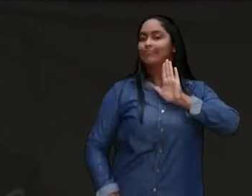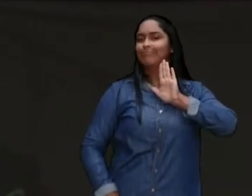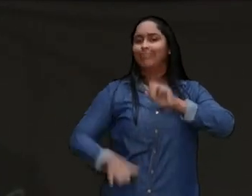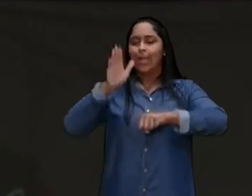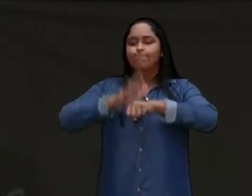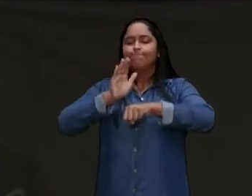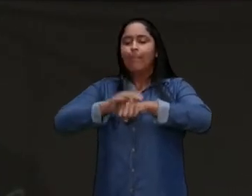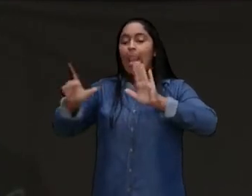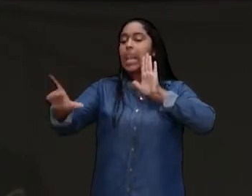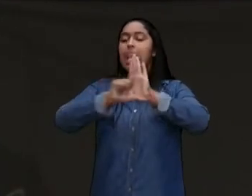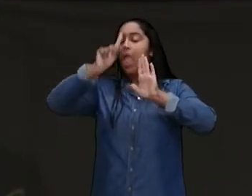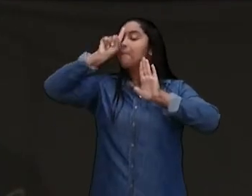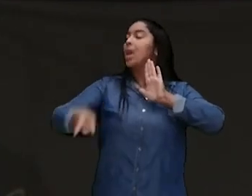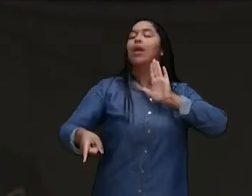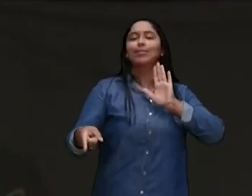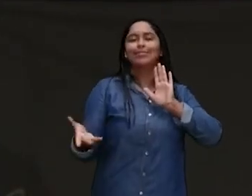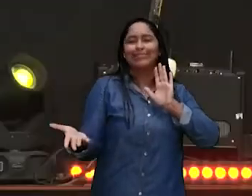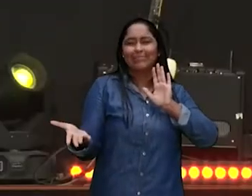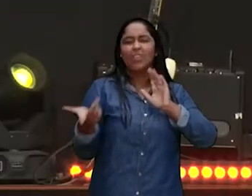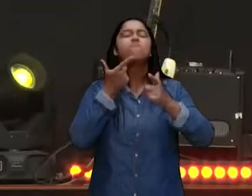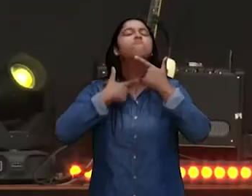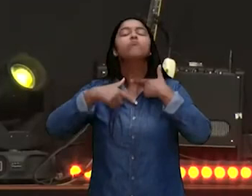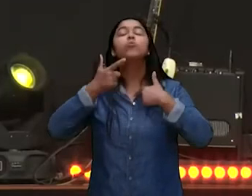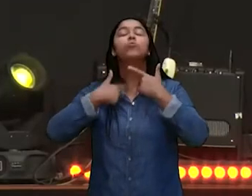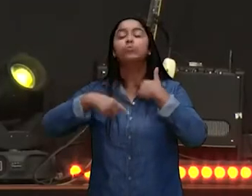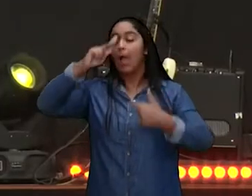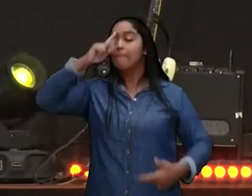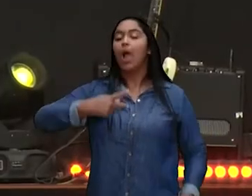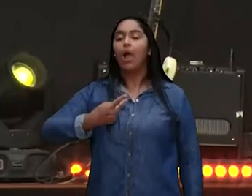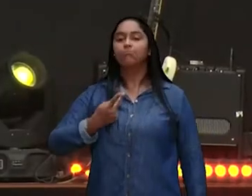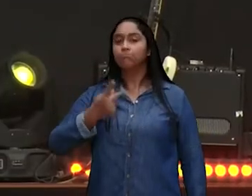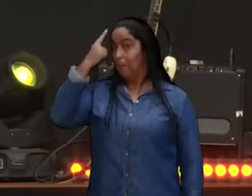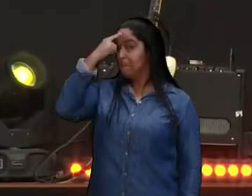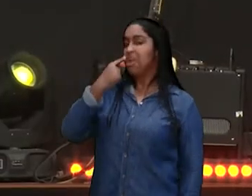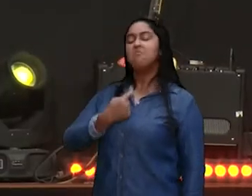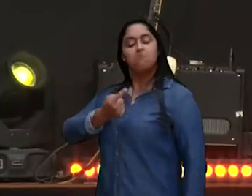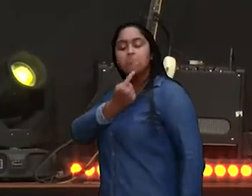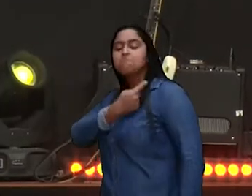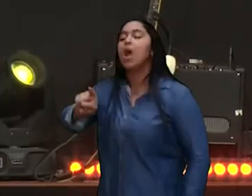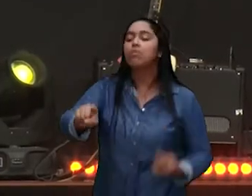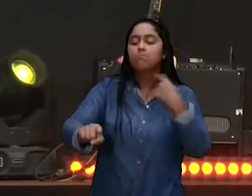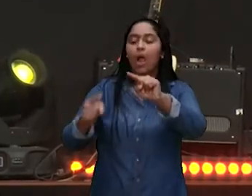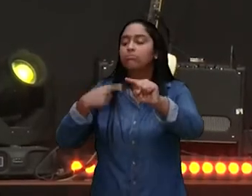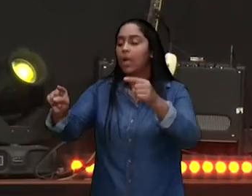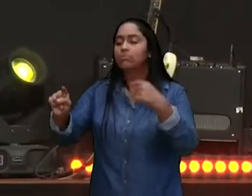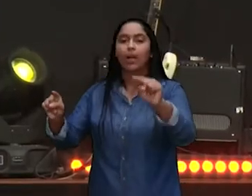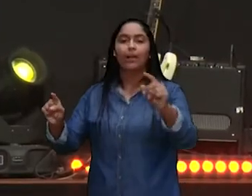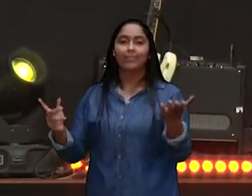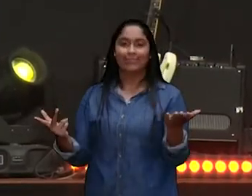ele determina do jeito que determina ele quer definir como milagre vai acontecer tem muita gente na igreja que é